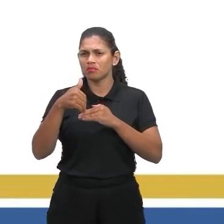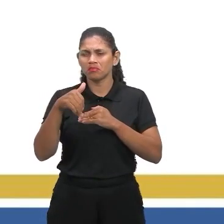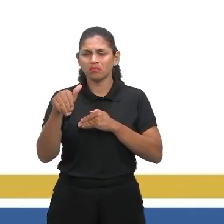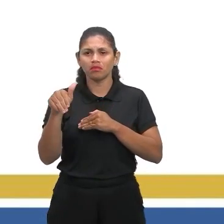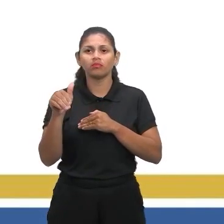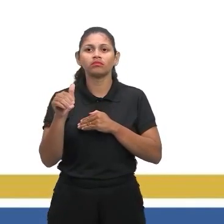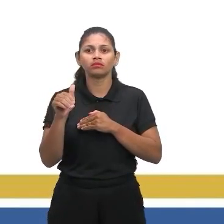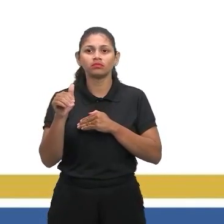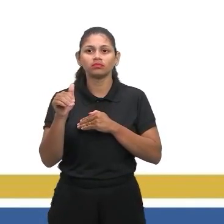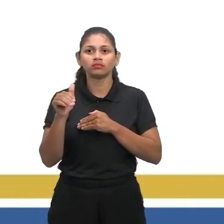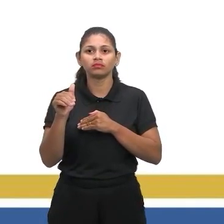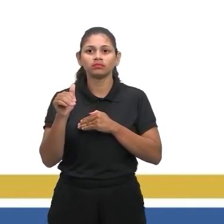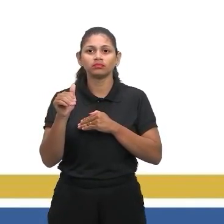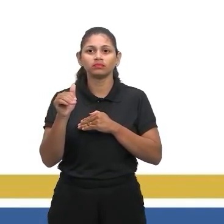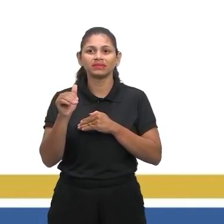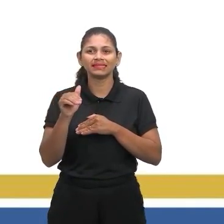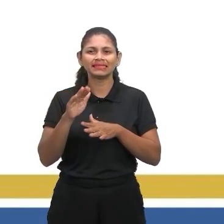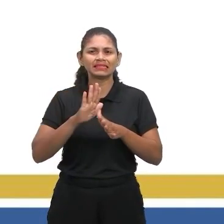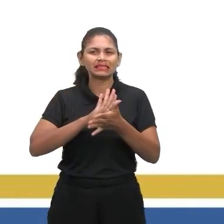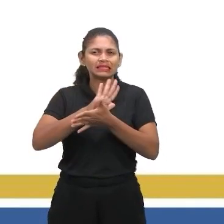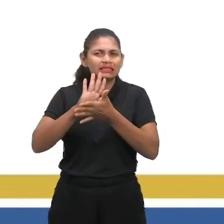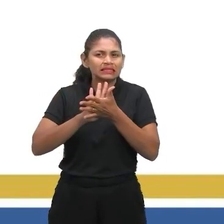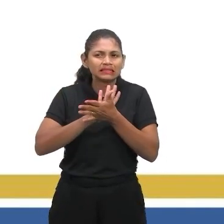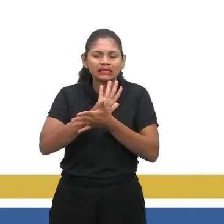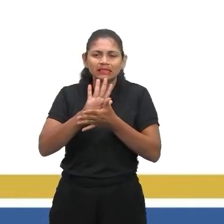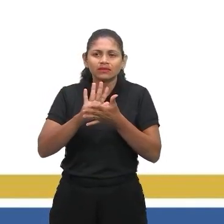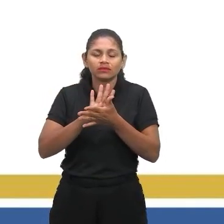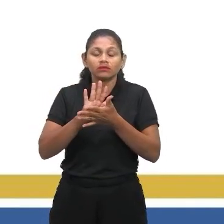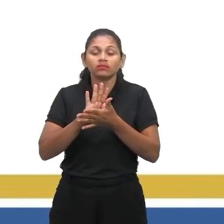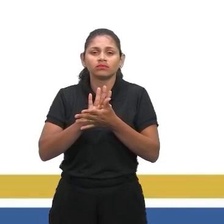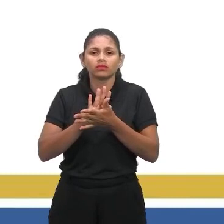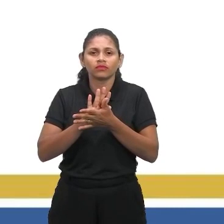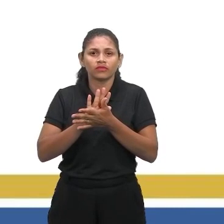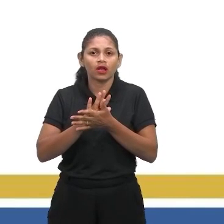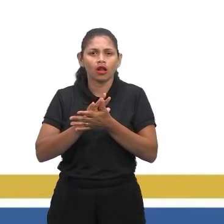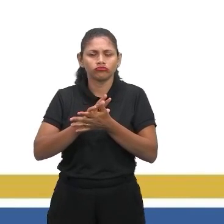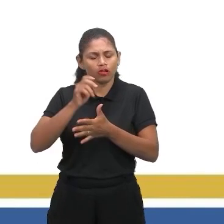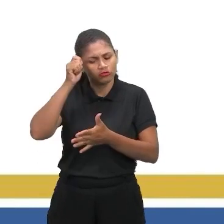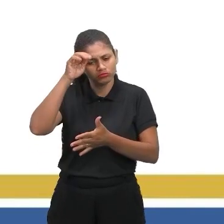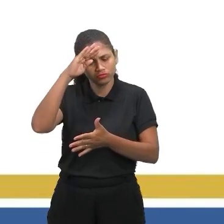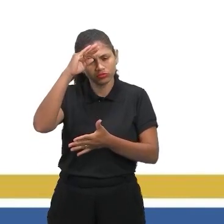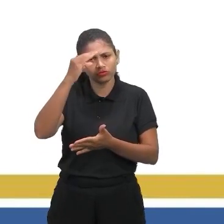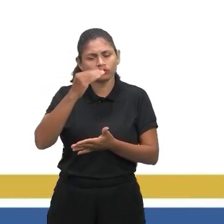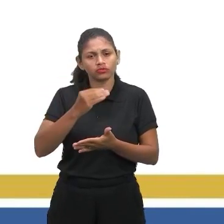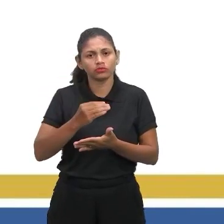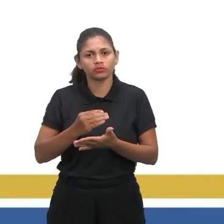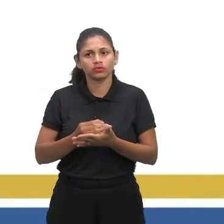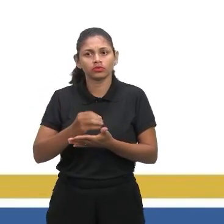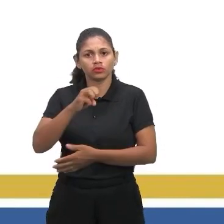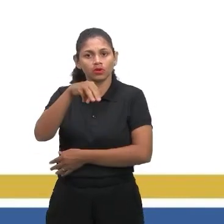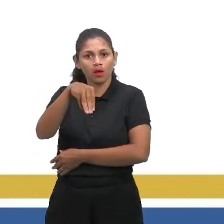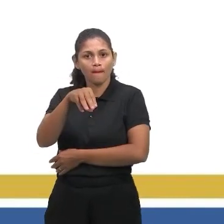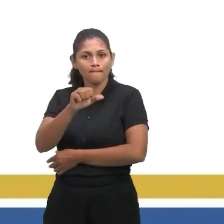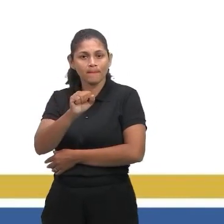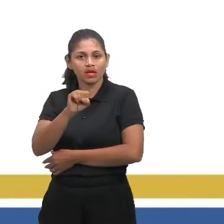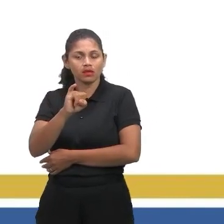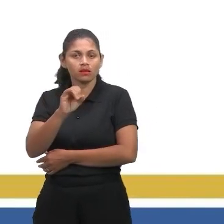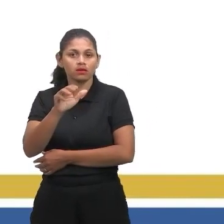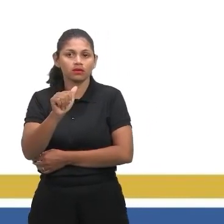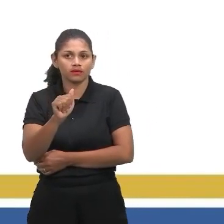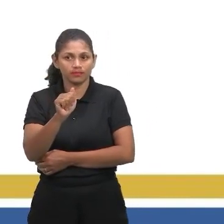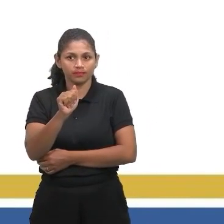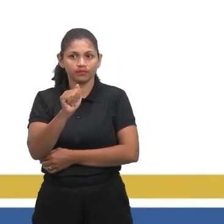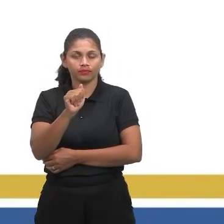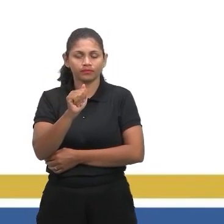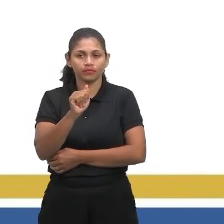foi dito até agora faz jus às famas dos maias de terem extrema precisão astronômica. Por exemplo, com